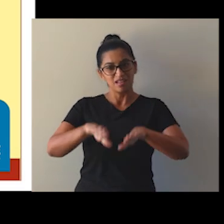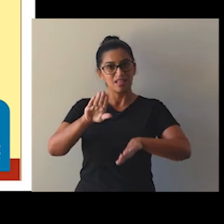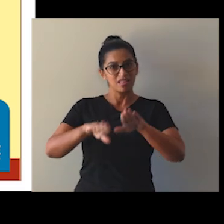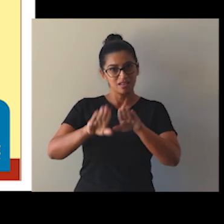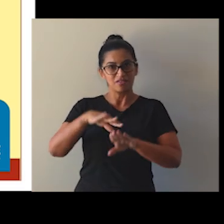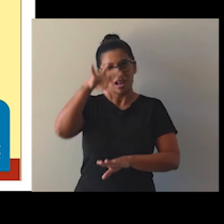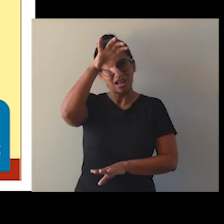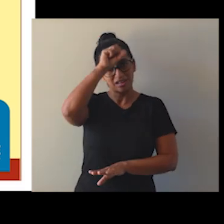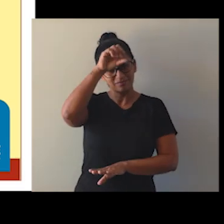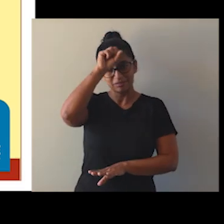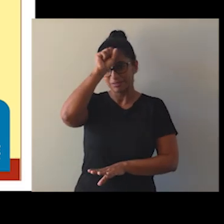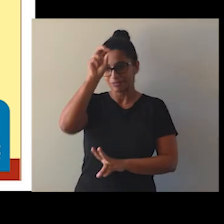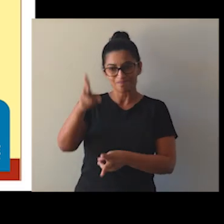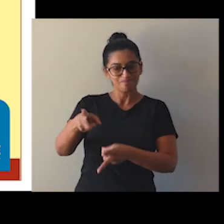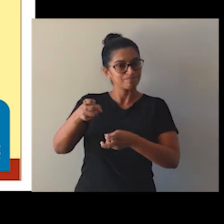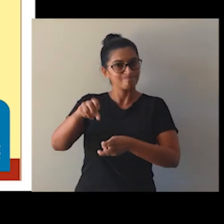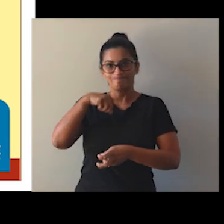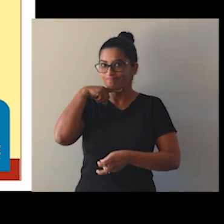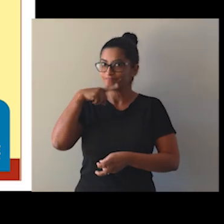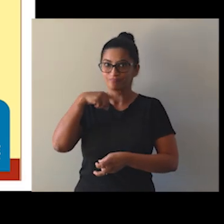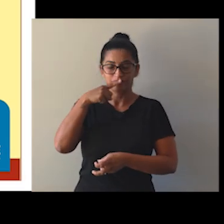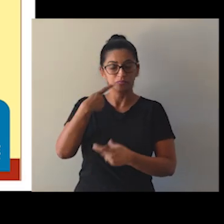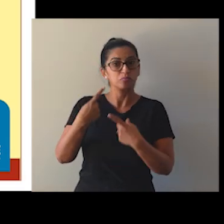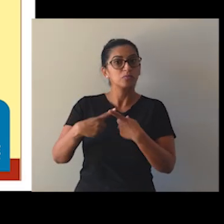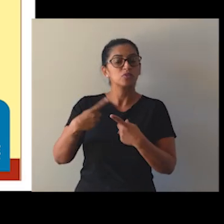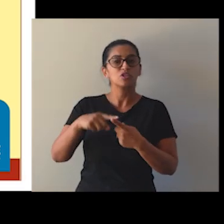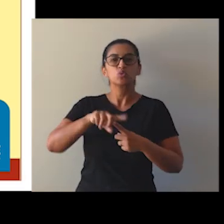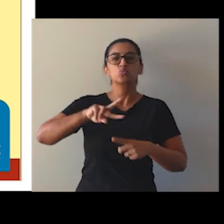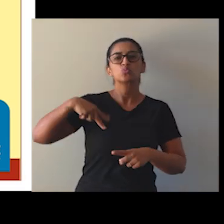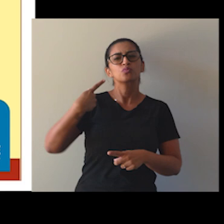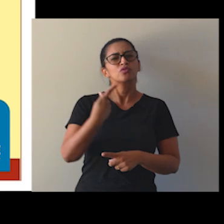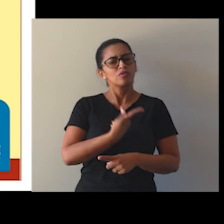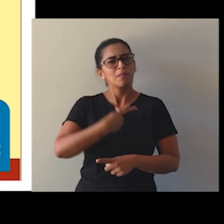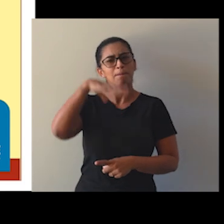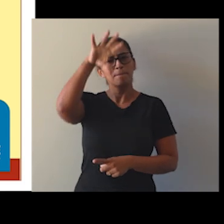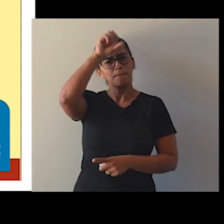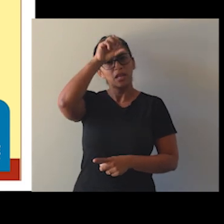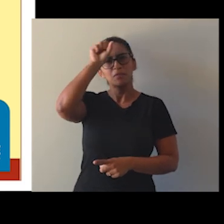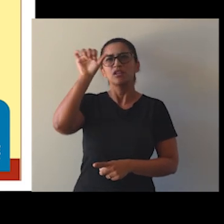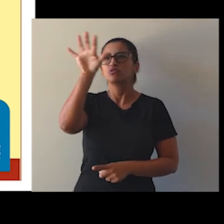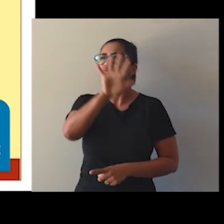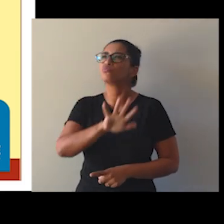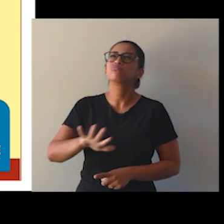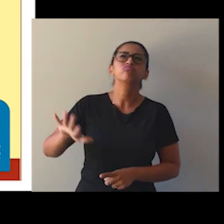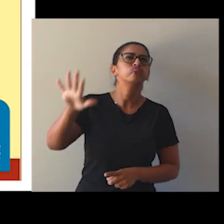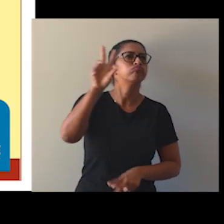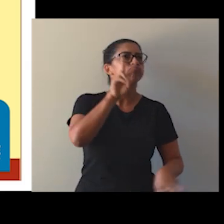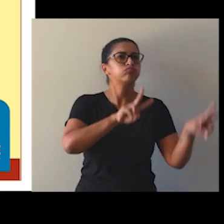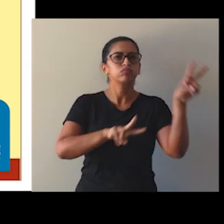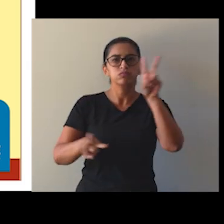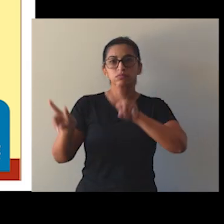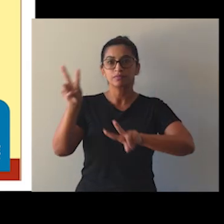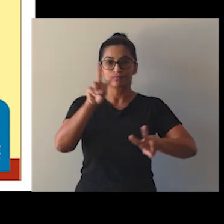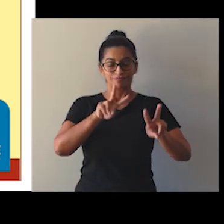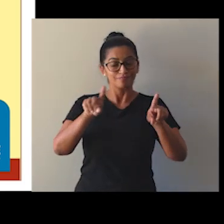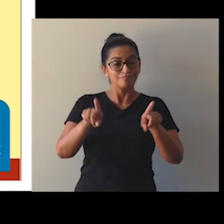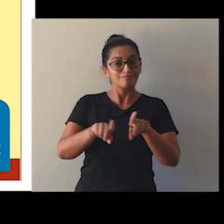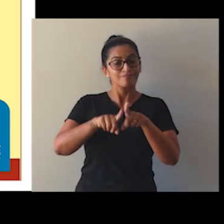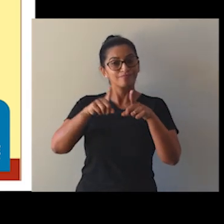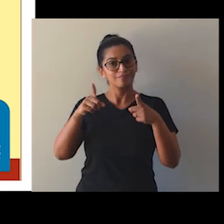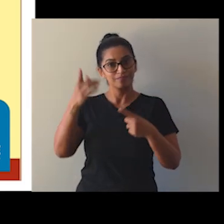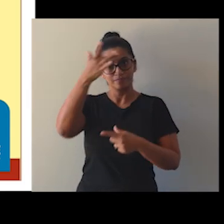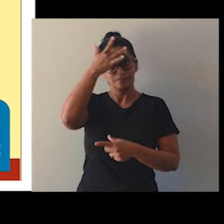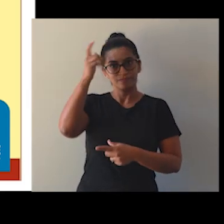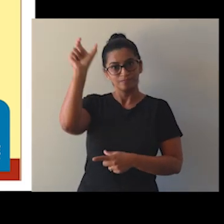da criança, porque é através da visão que a criança aprende. O deficiente visual, ele,